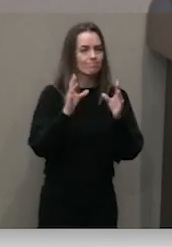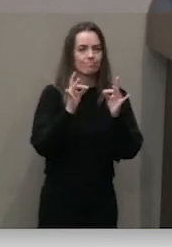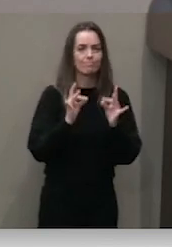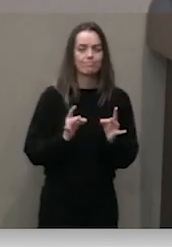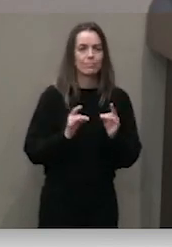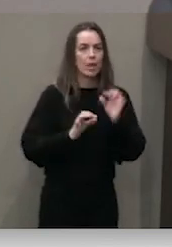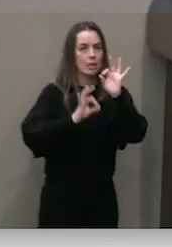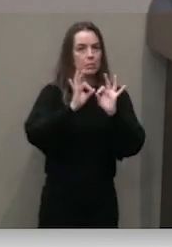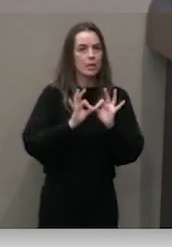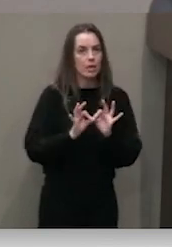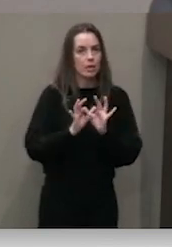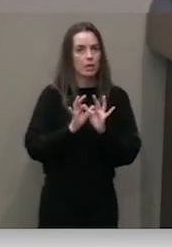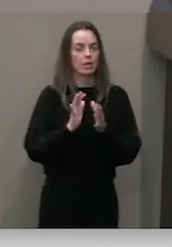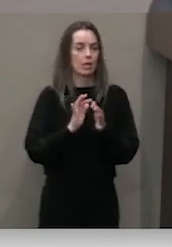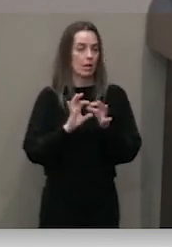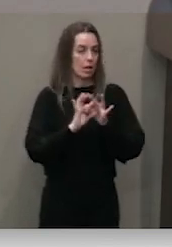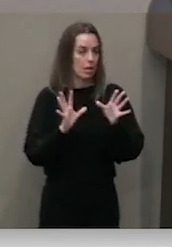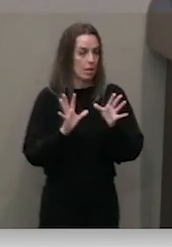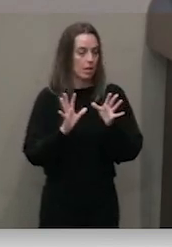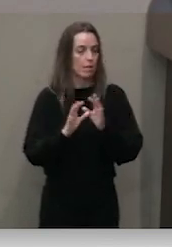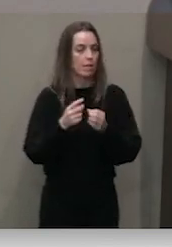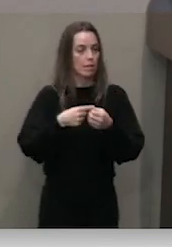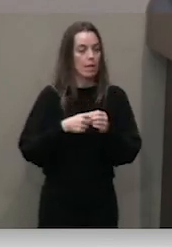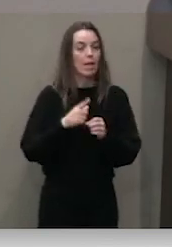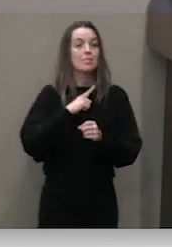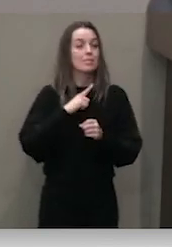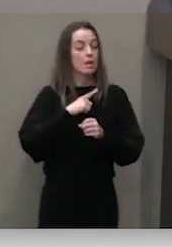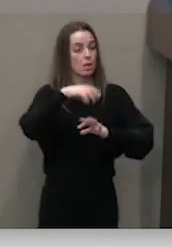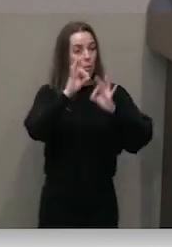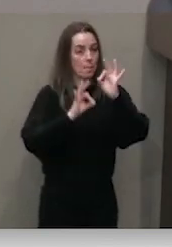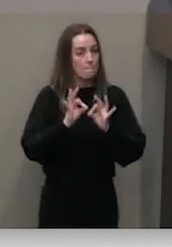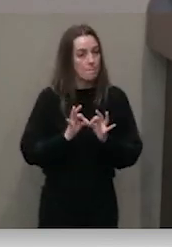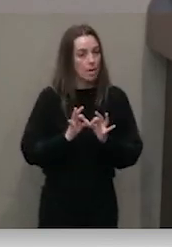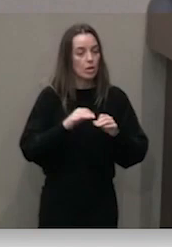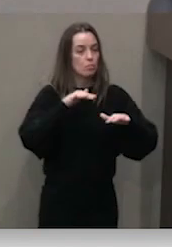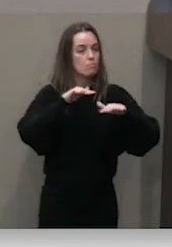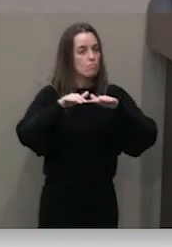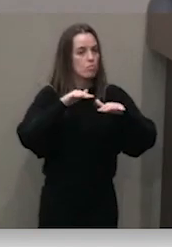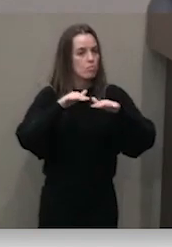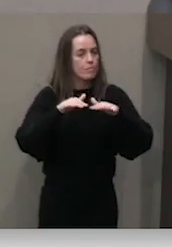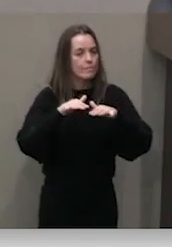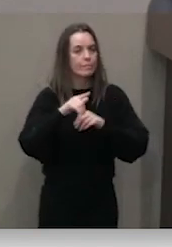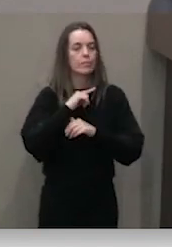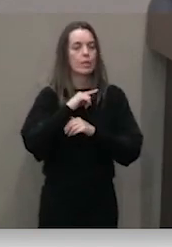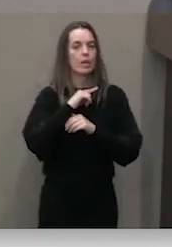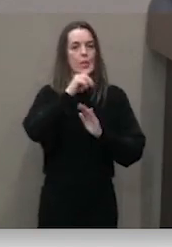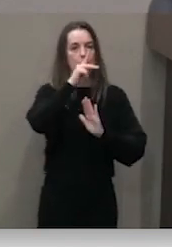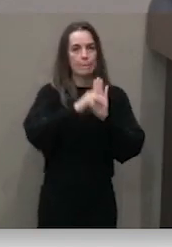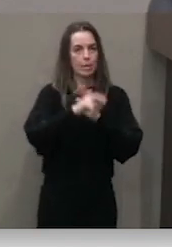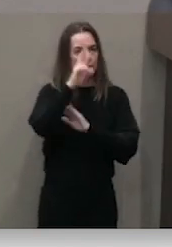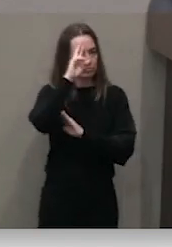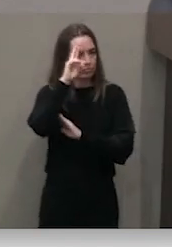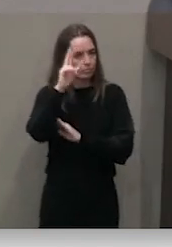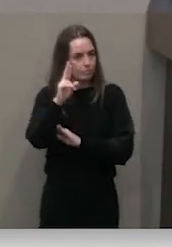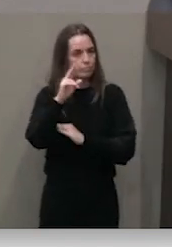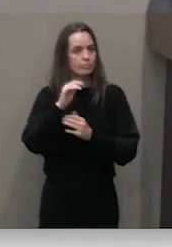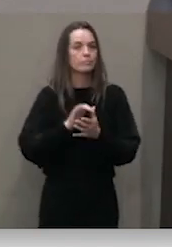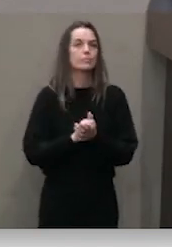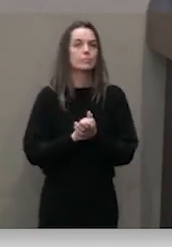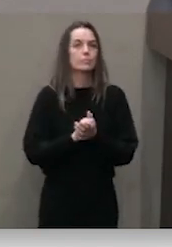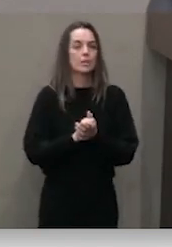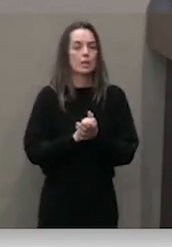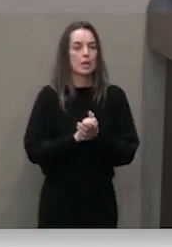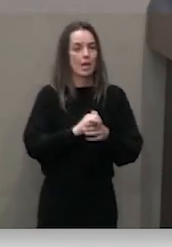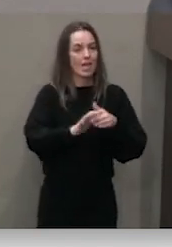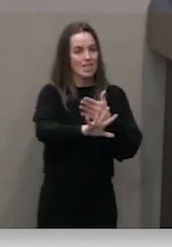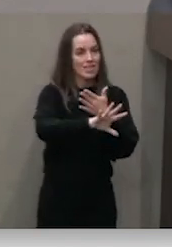disponíveis na cidade. Nós temos um plano de mobilidade de 2018, temos o plano diretor, temos o plano de macrodrenagem